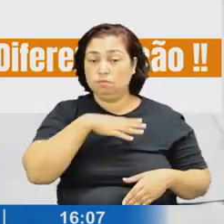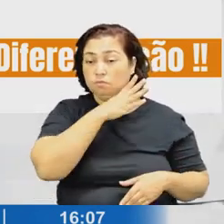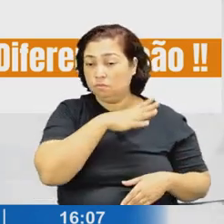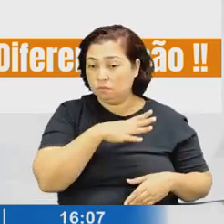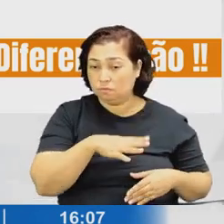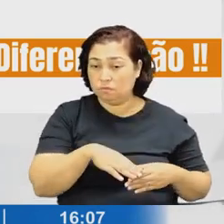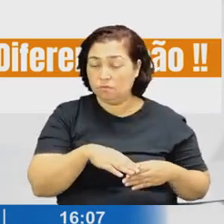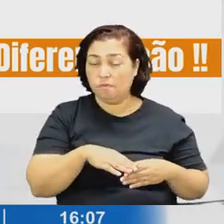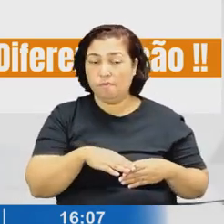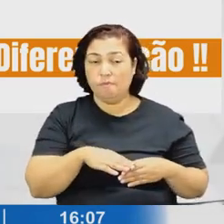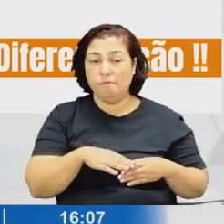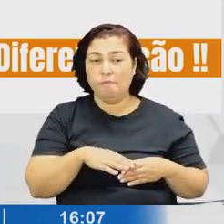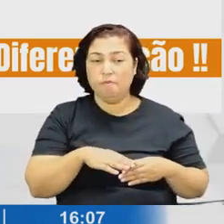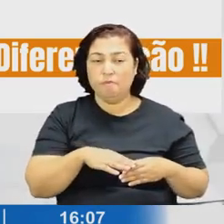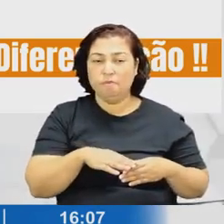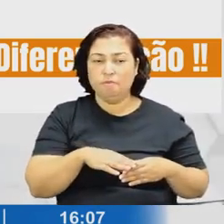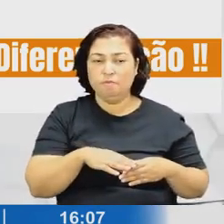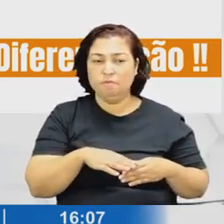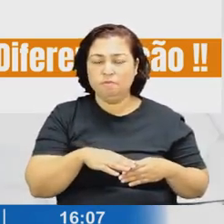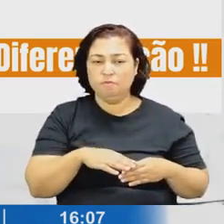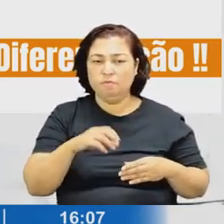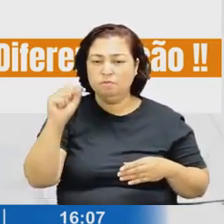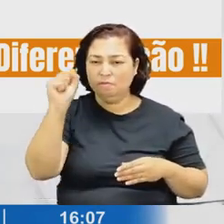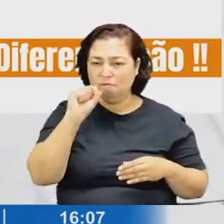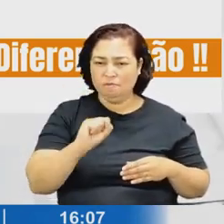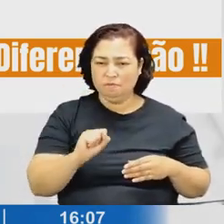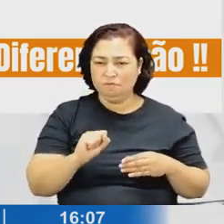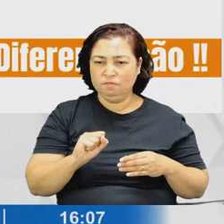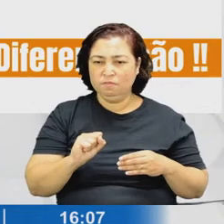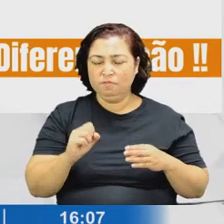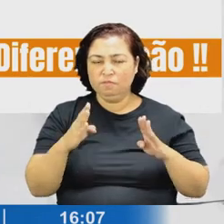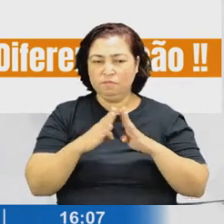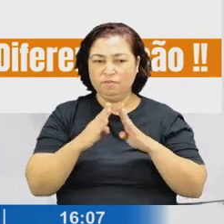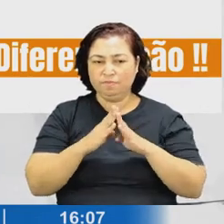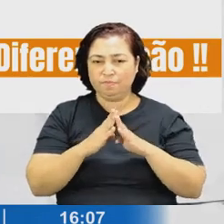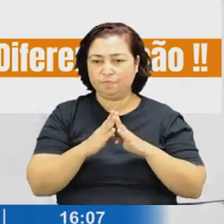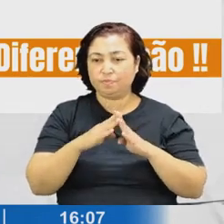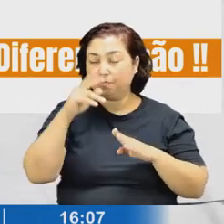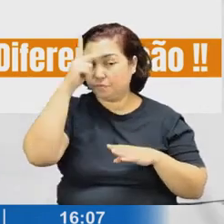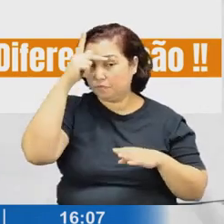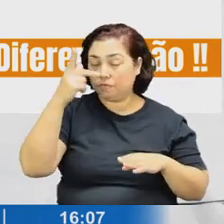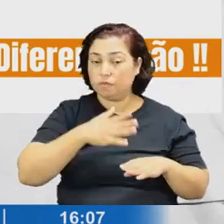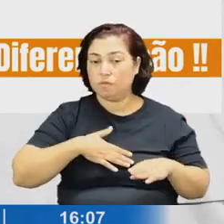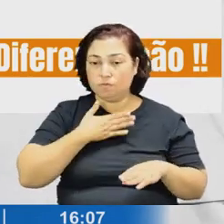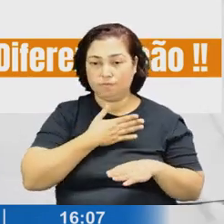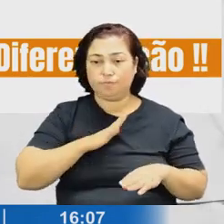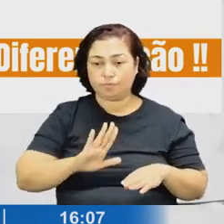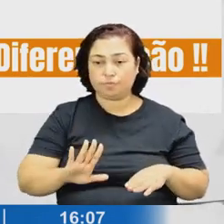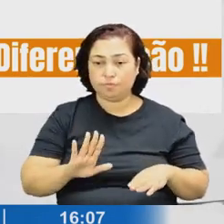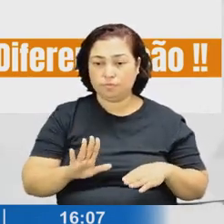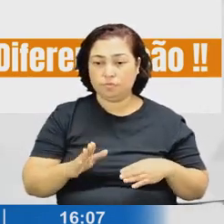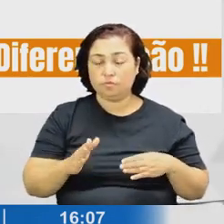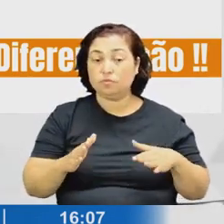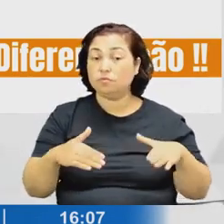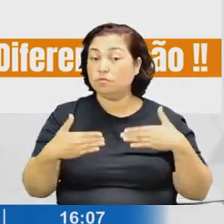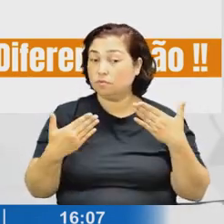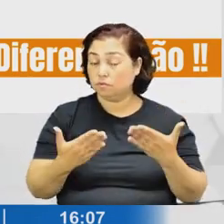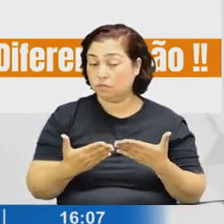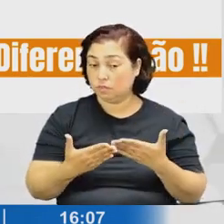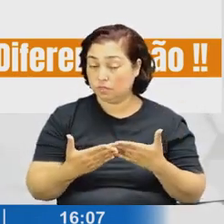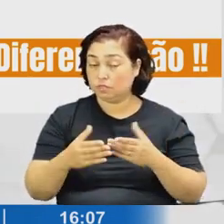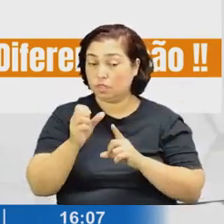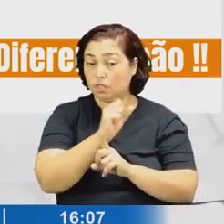moradores aonde aquela associação de moradores tem fama de soltar balão as pessoas não gostam aquilo vai respingar em você então a